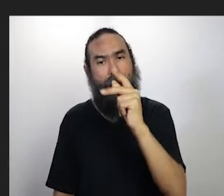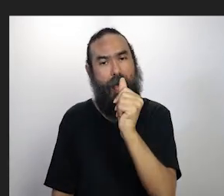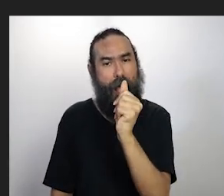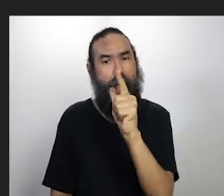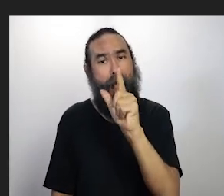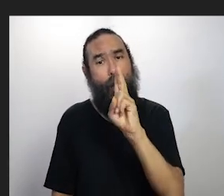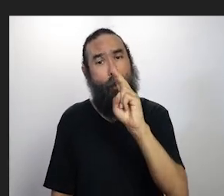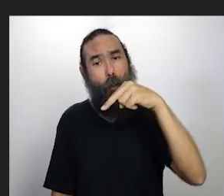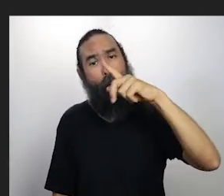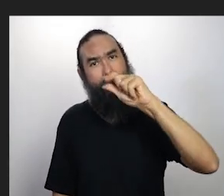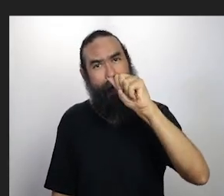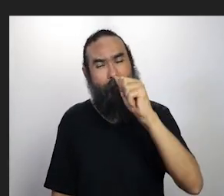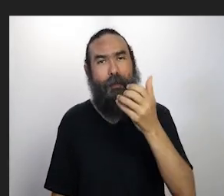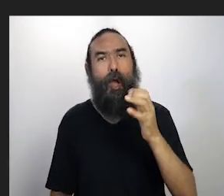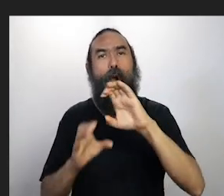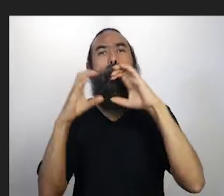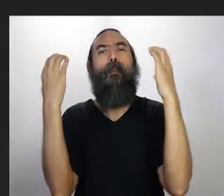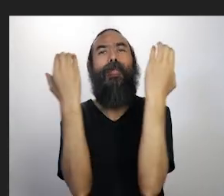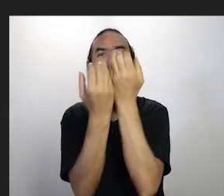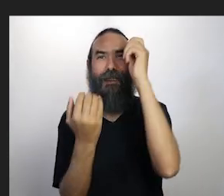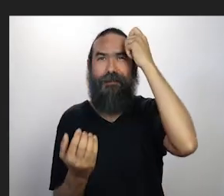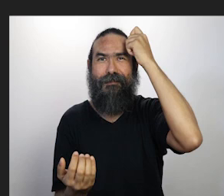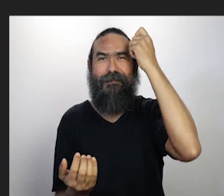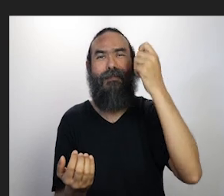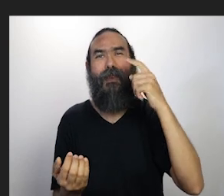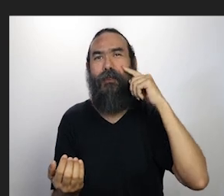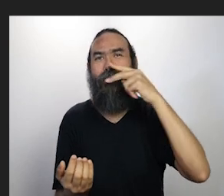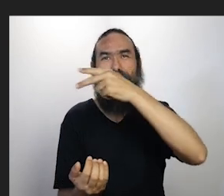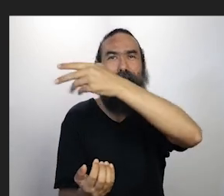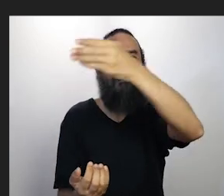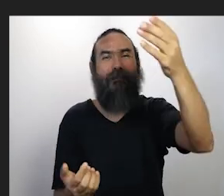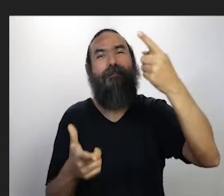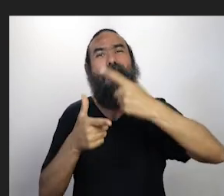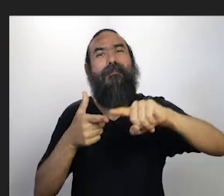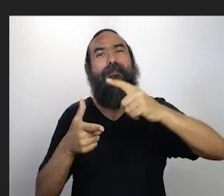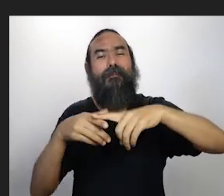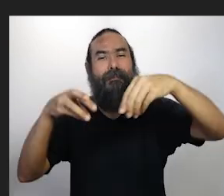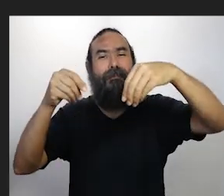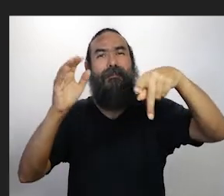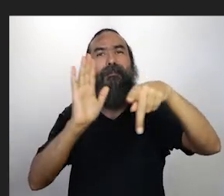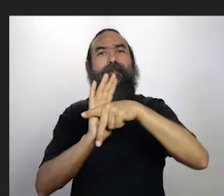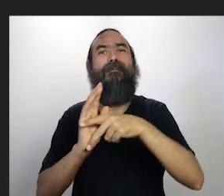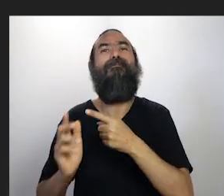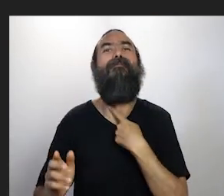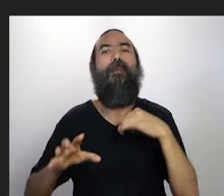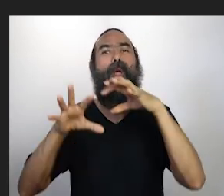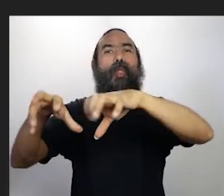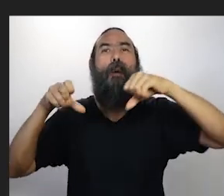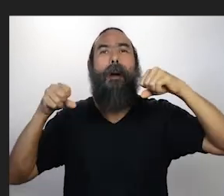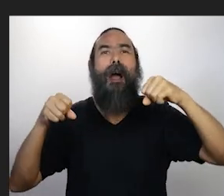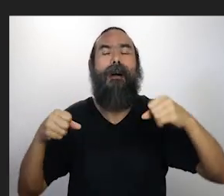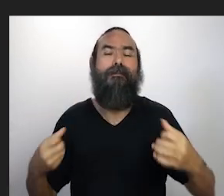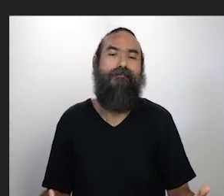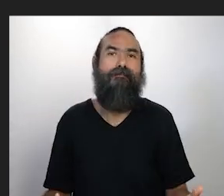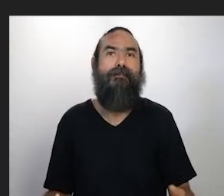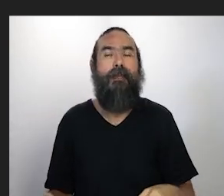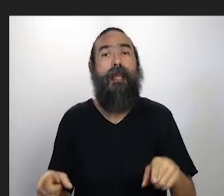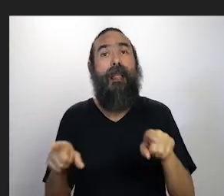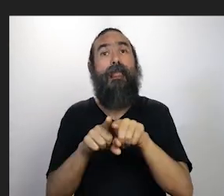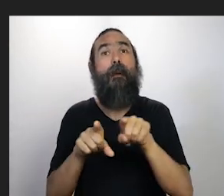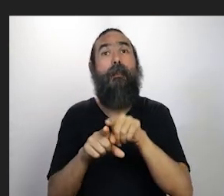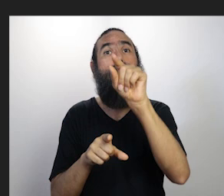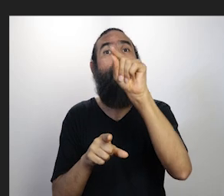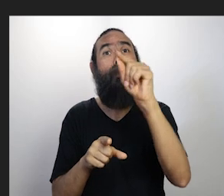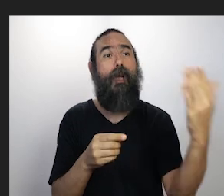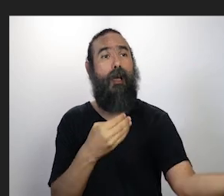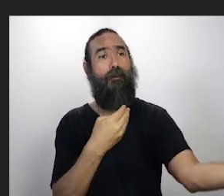comunidades quilombolas, sobre essa questão da desapropriação, né, do espaço, a questão da colonização da América